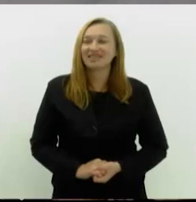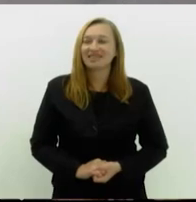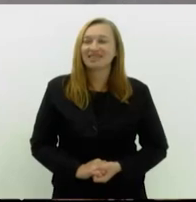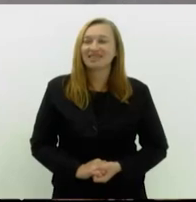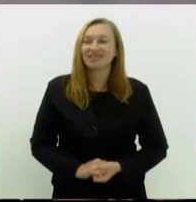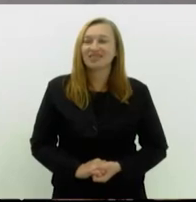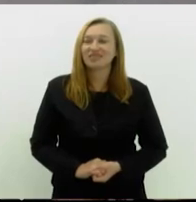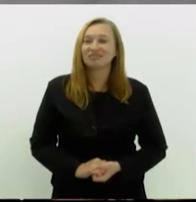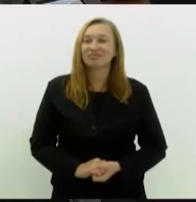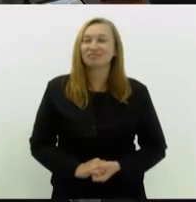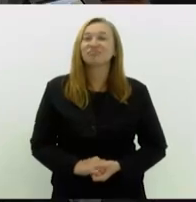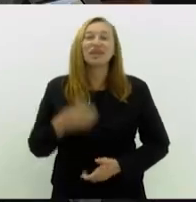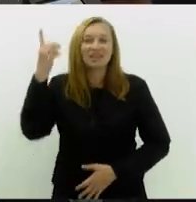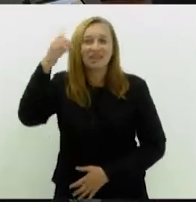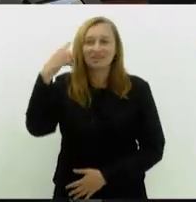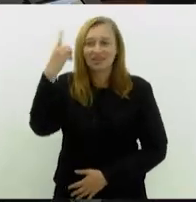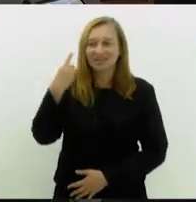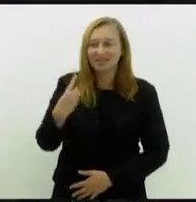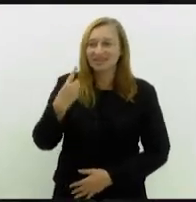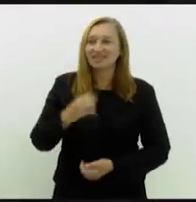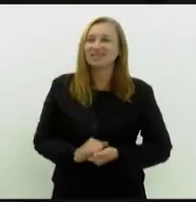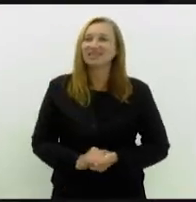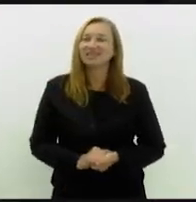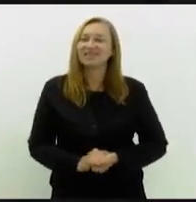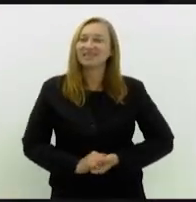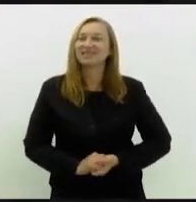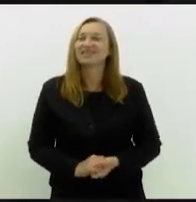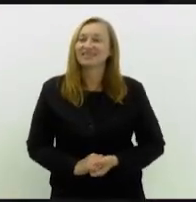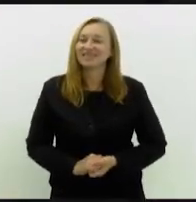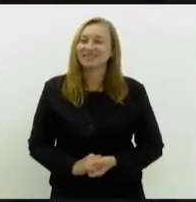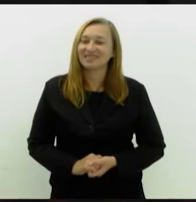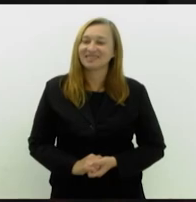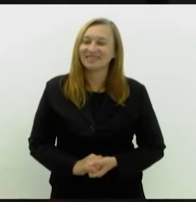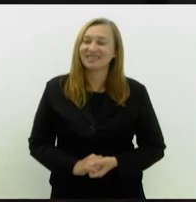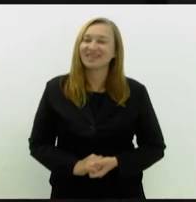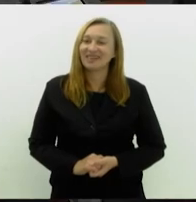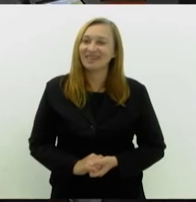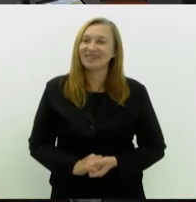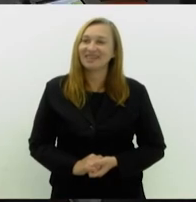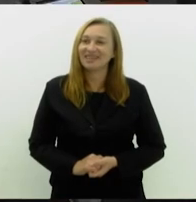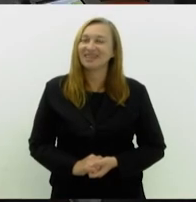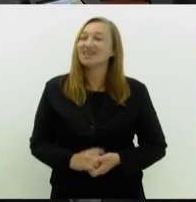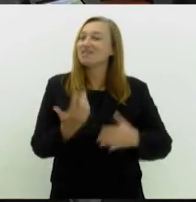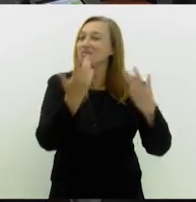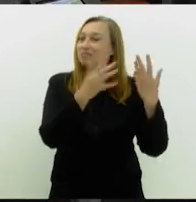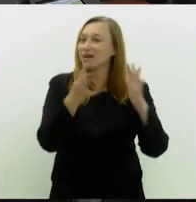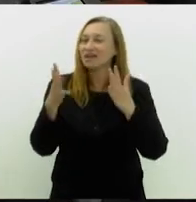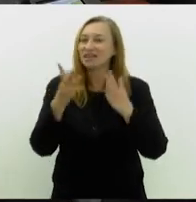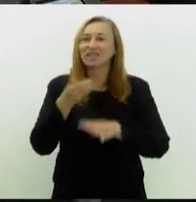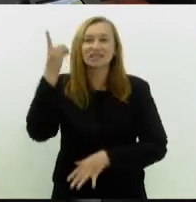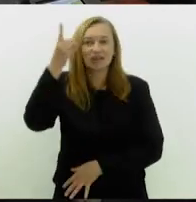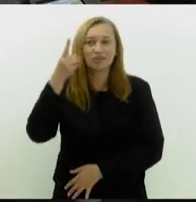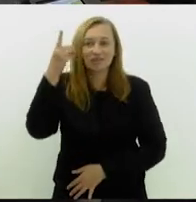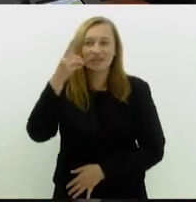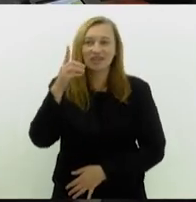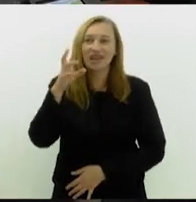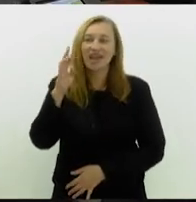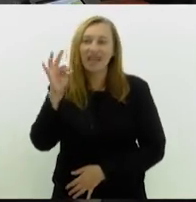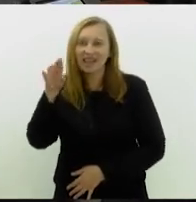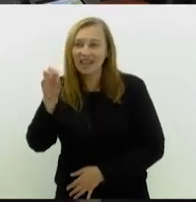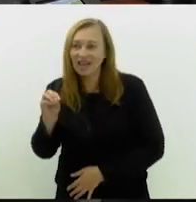deputada deputada Dani com brevidade Sim claro queria saudar aqui o Deputado Renato